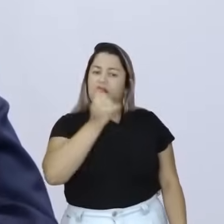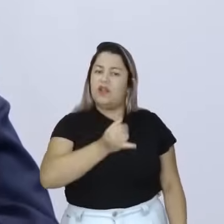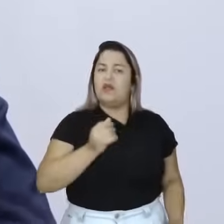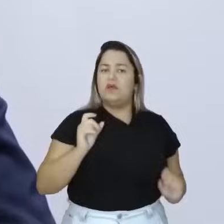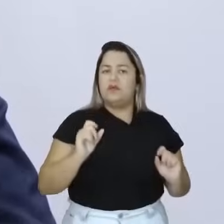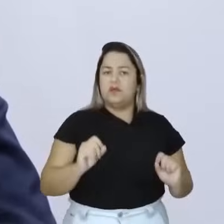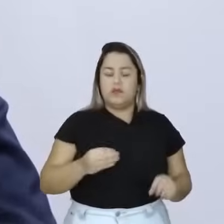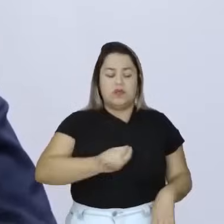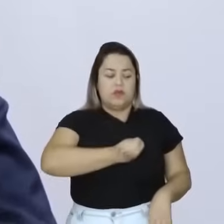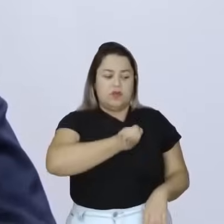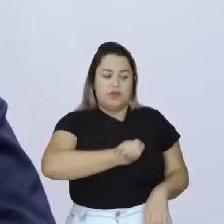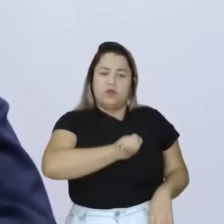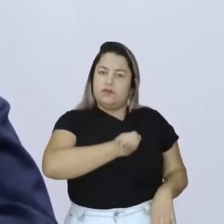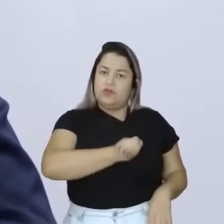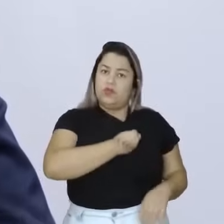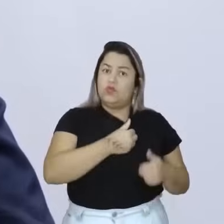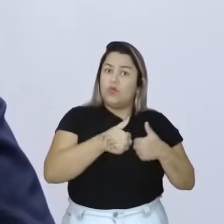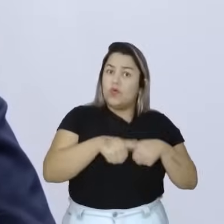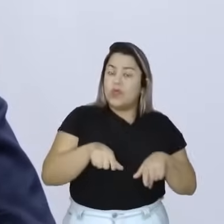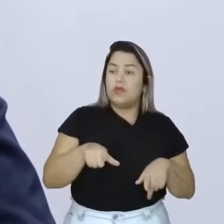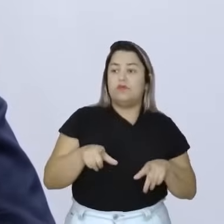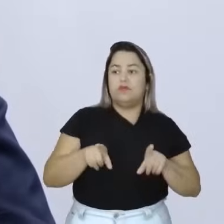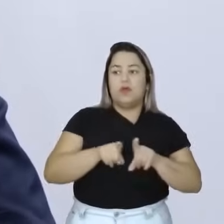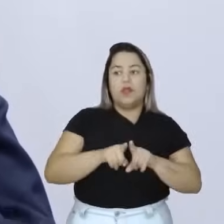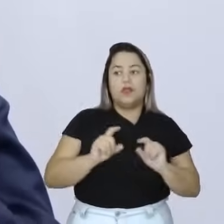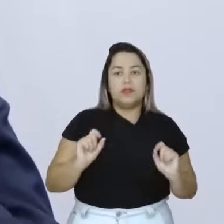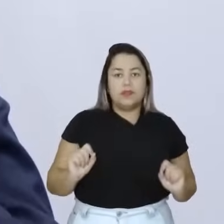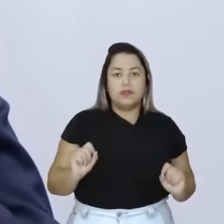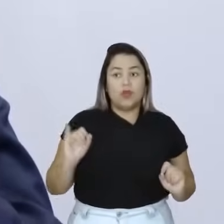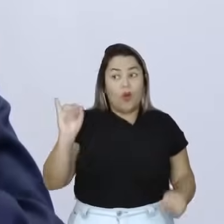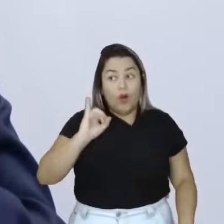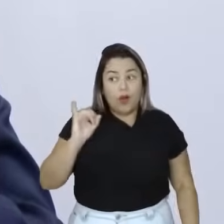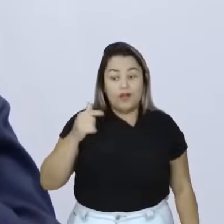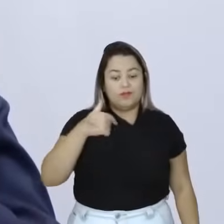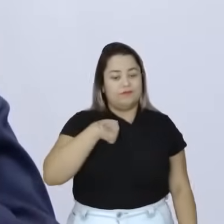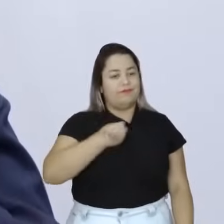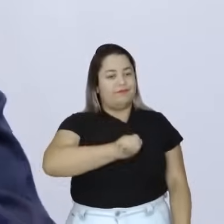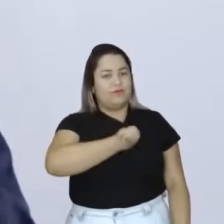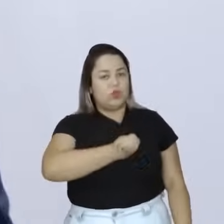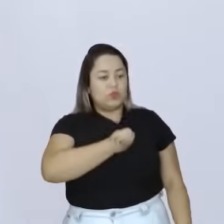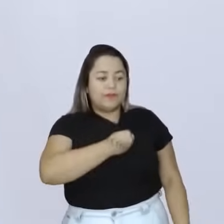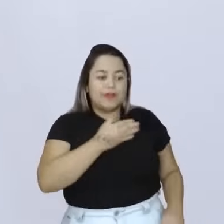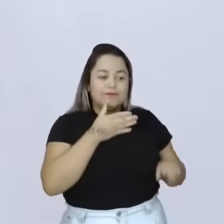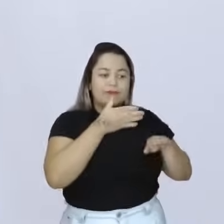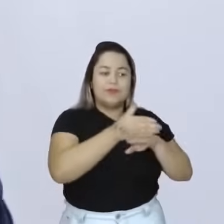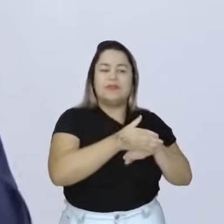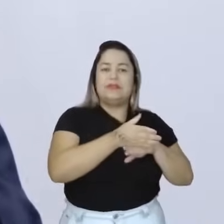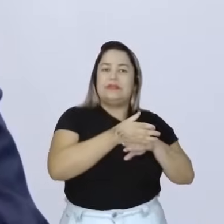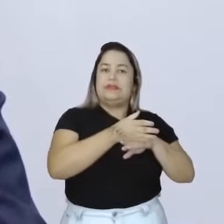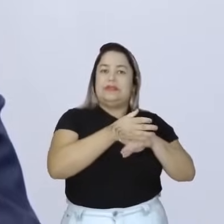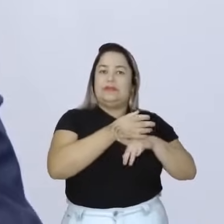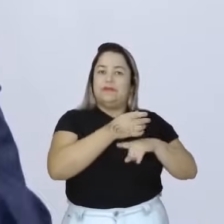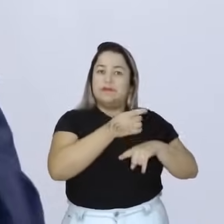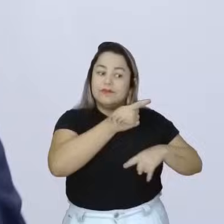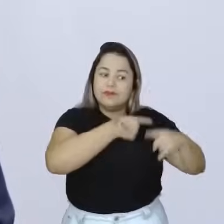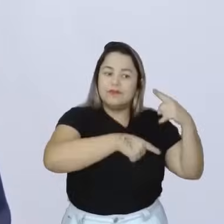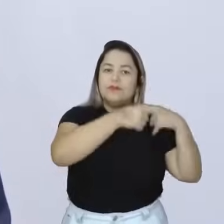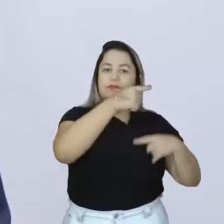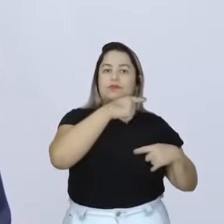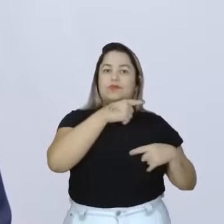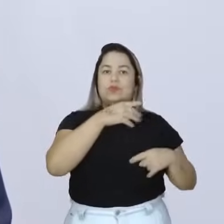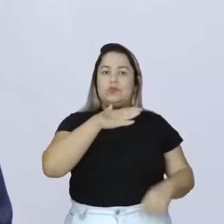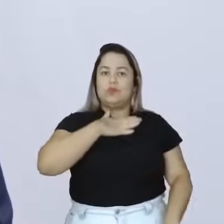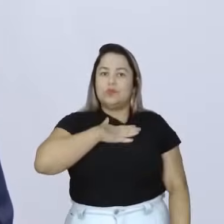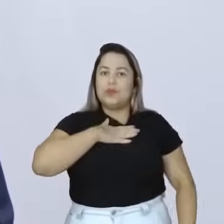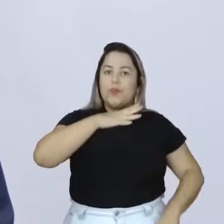eu estou aqui, eu existo, eu estou participando da construção dos destinos do meu